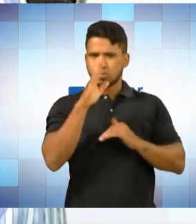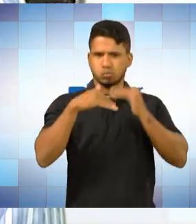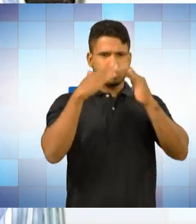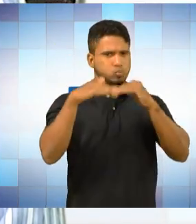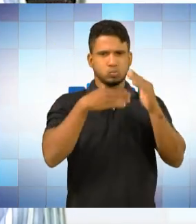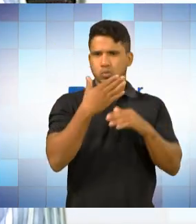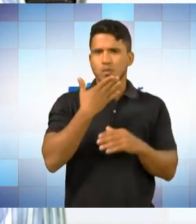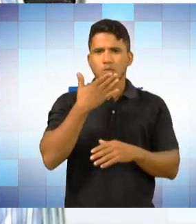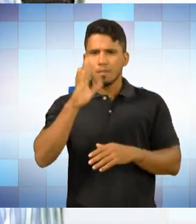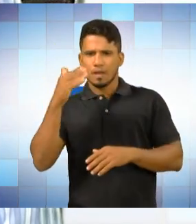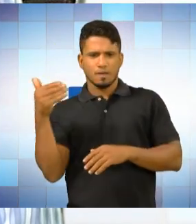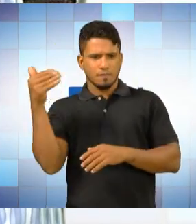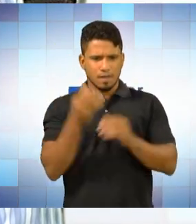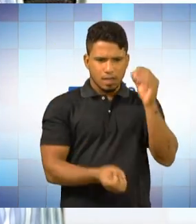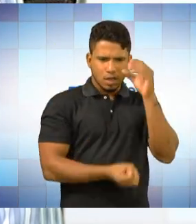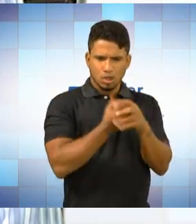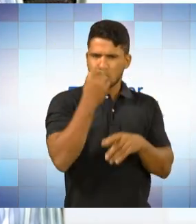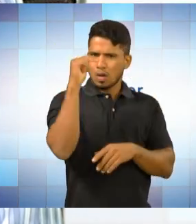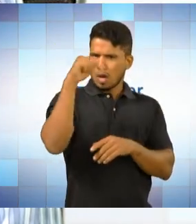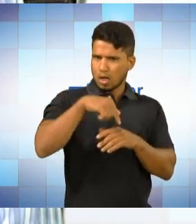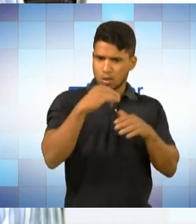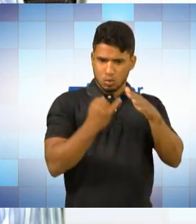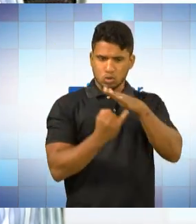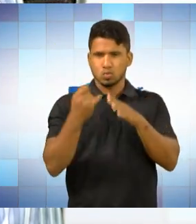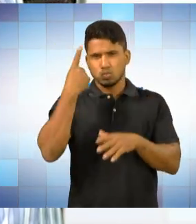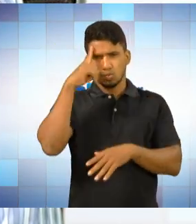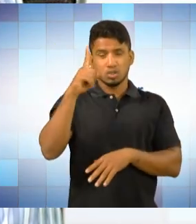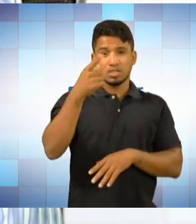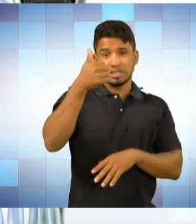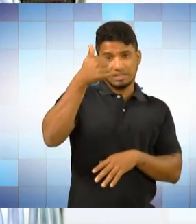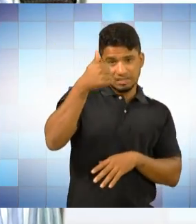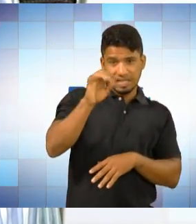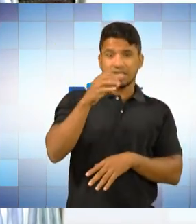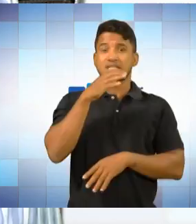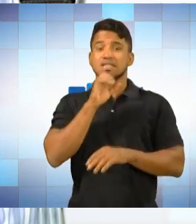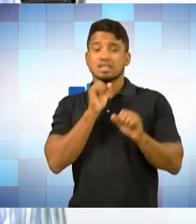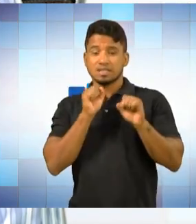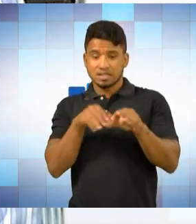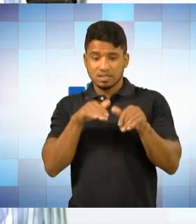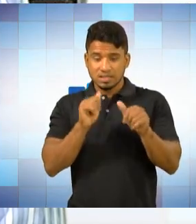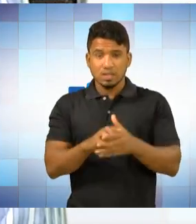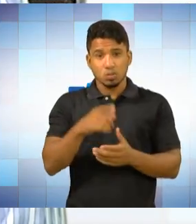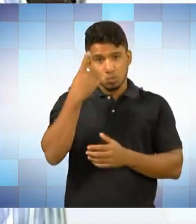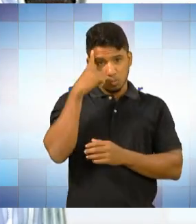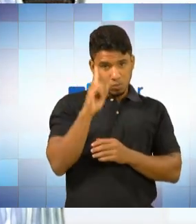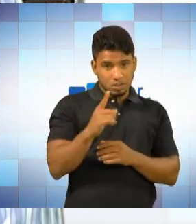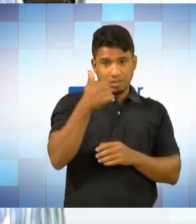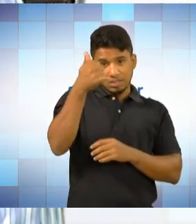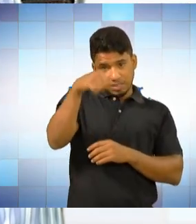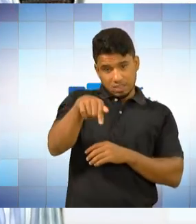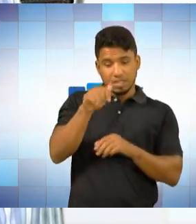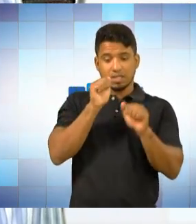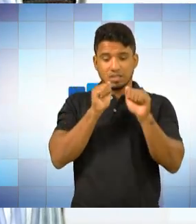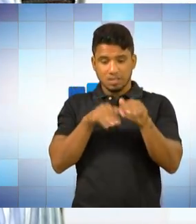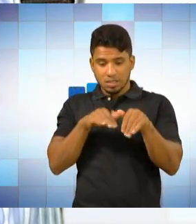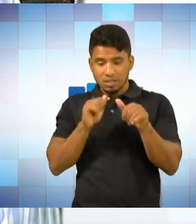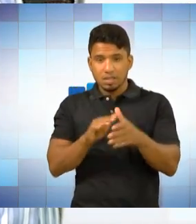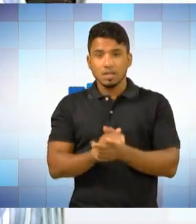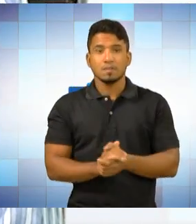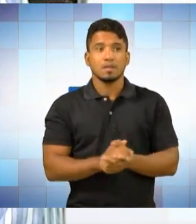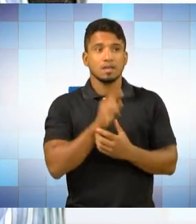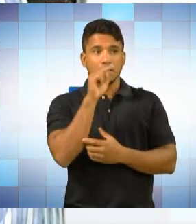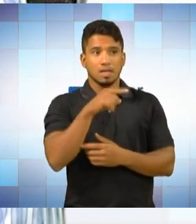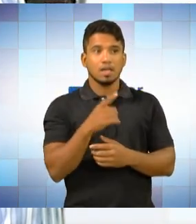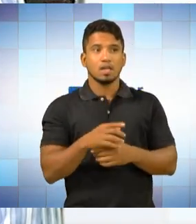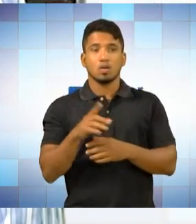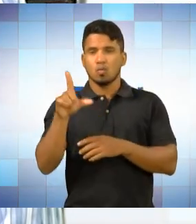Ele fez a promessa de criar essa instituição no dia 10 de setembro. No dia 17 de setembro,